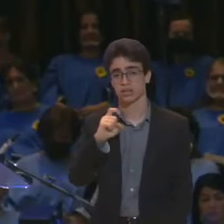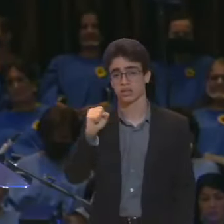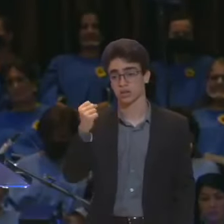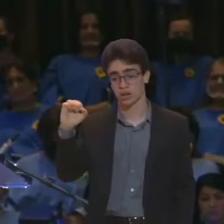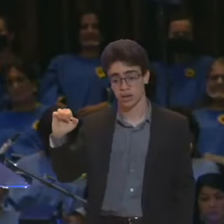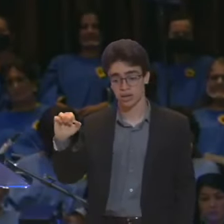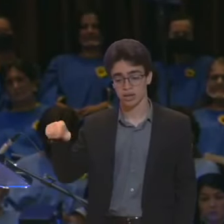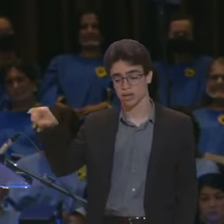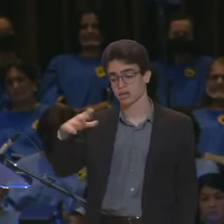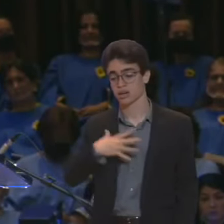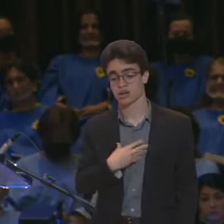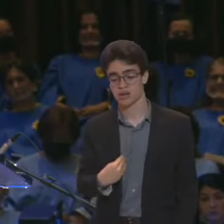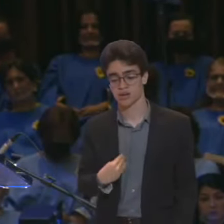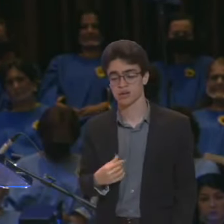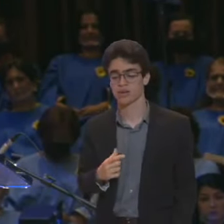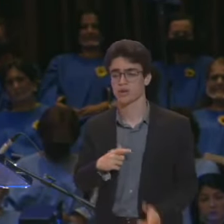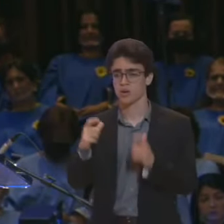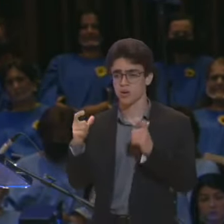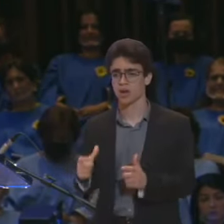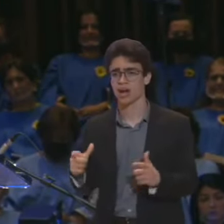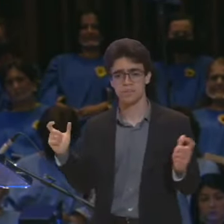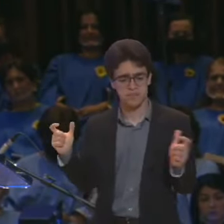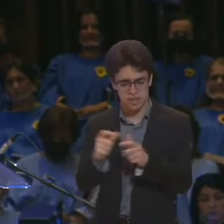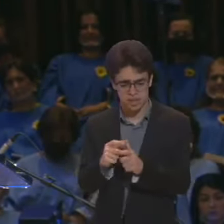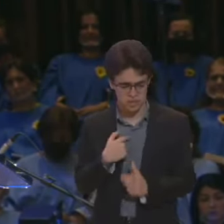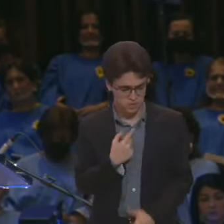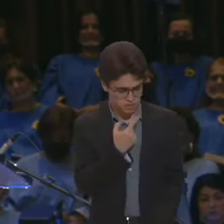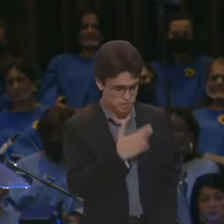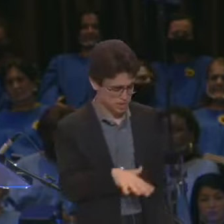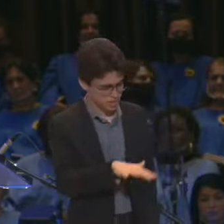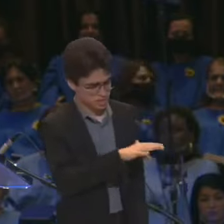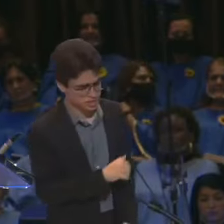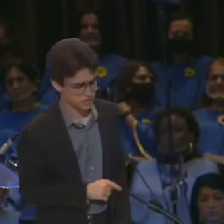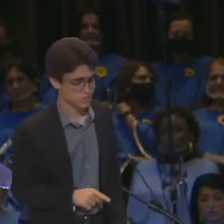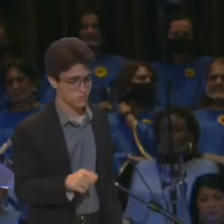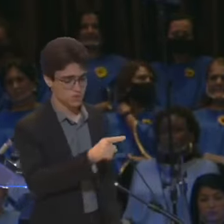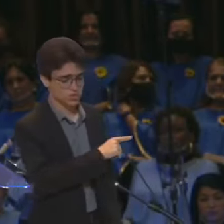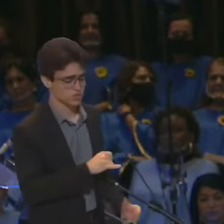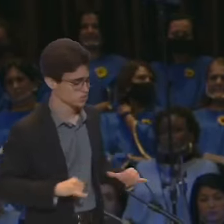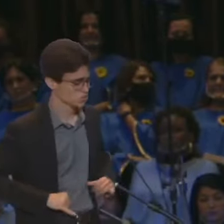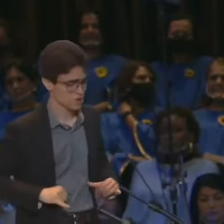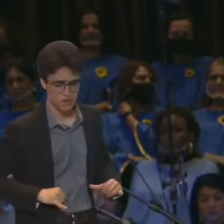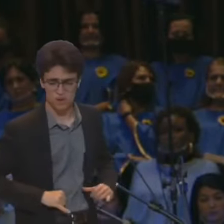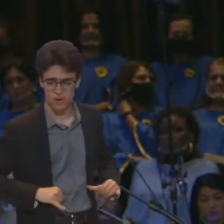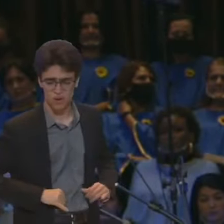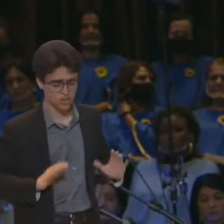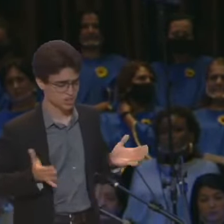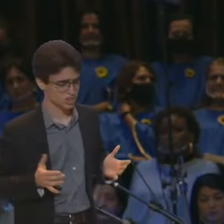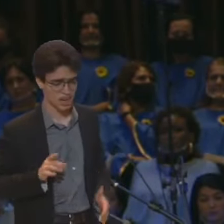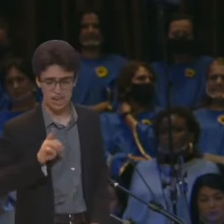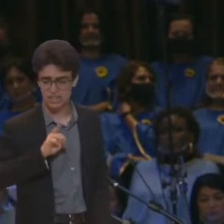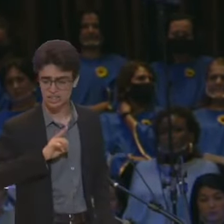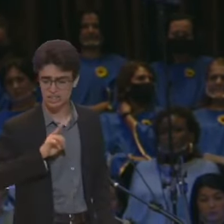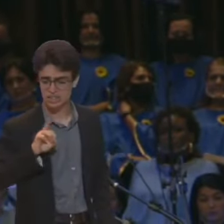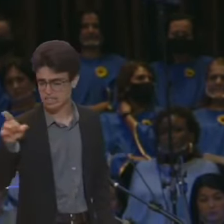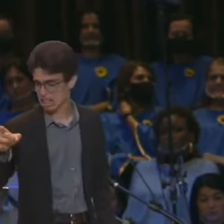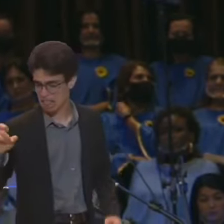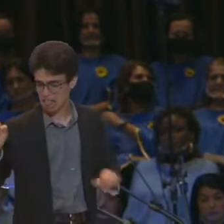filhos dela, naquele espaço pequeno. E eu falei: minhas senhoras, vocês já sofreram demais. O Deus da